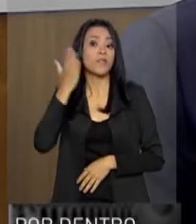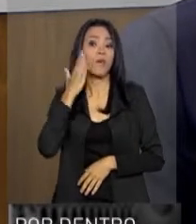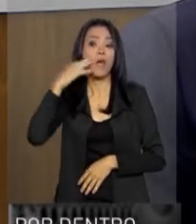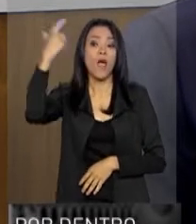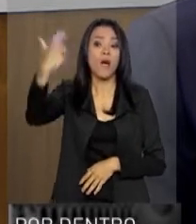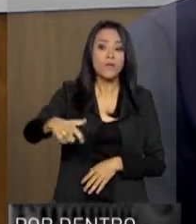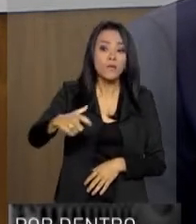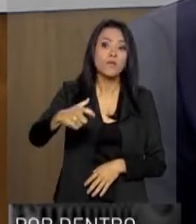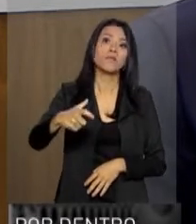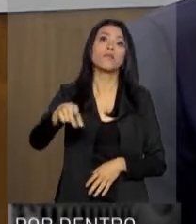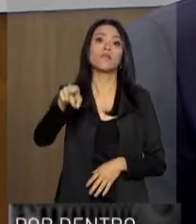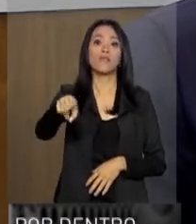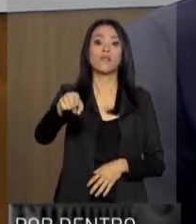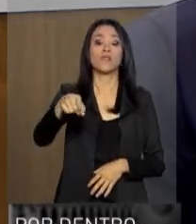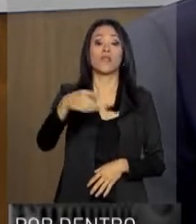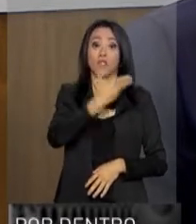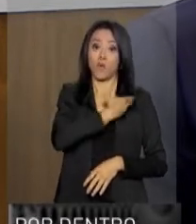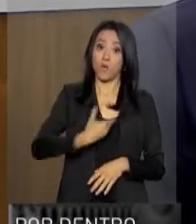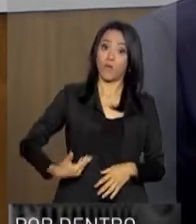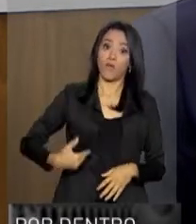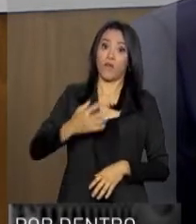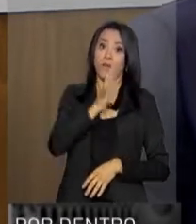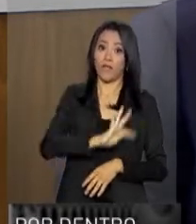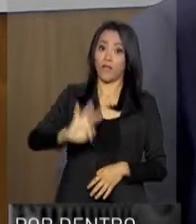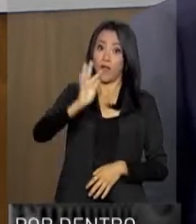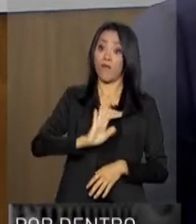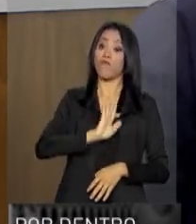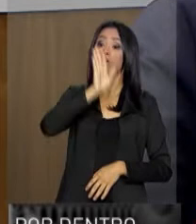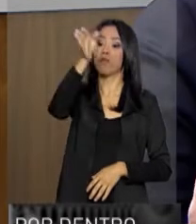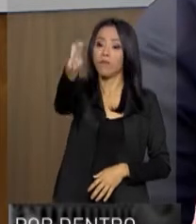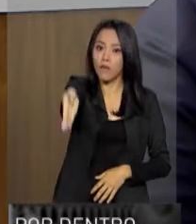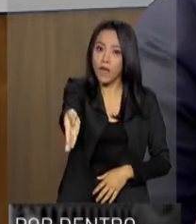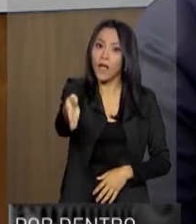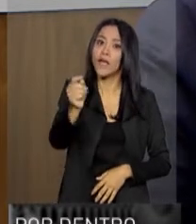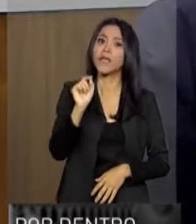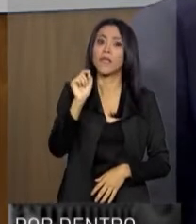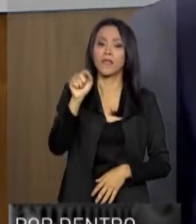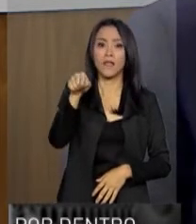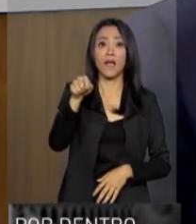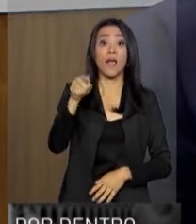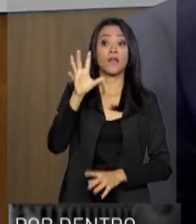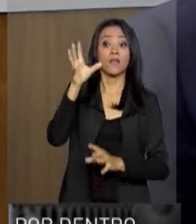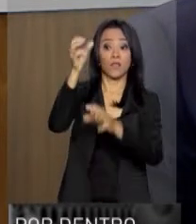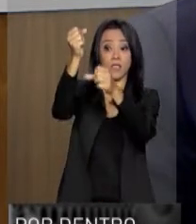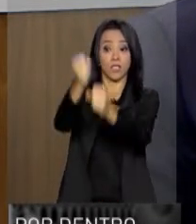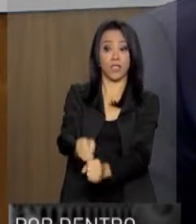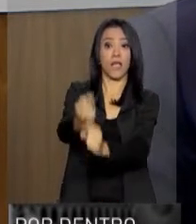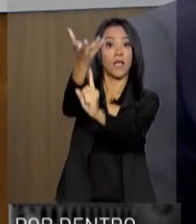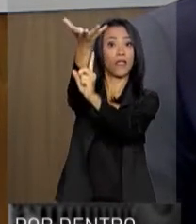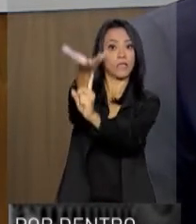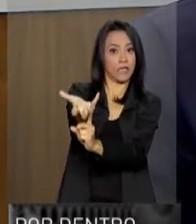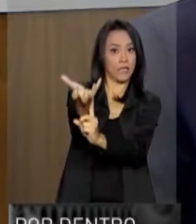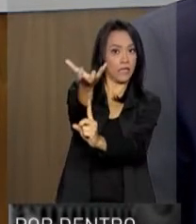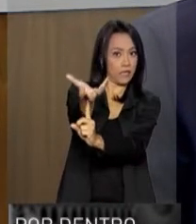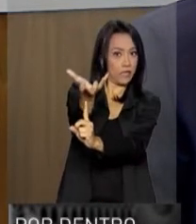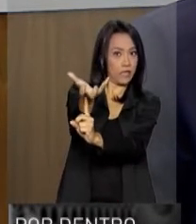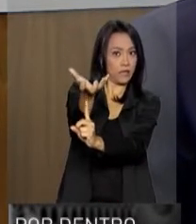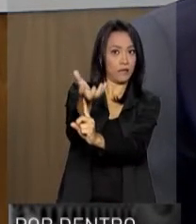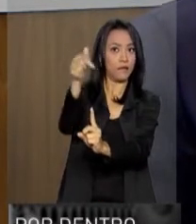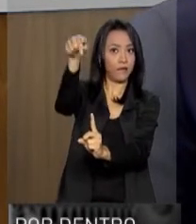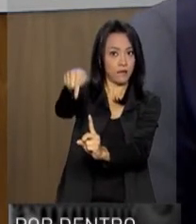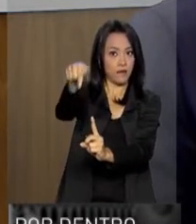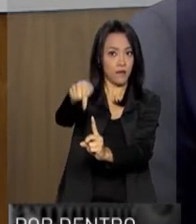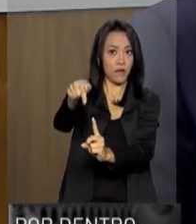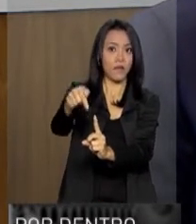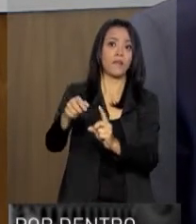escolas e o governo federal vai até essa escola coloca a famosa anteninha que entrará com ela uma conectividade no